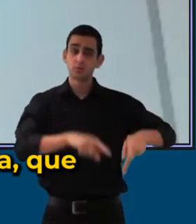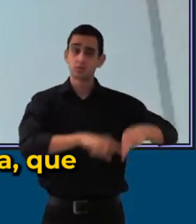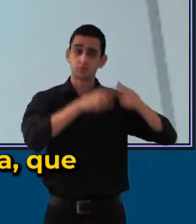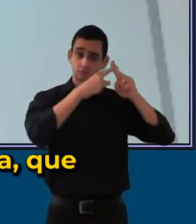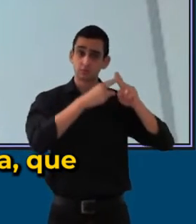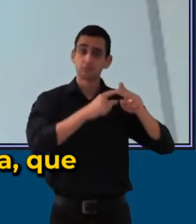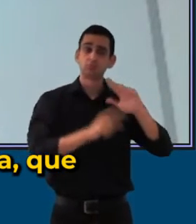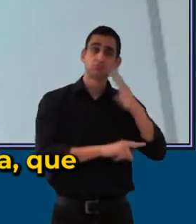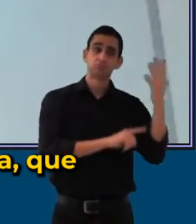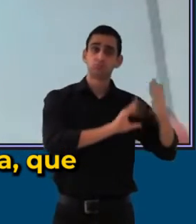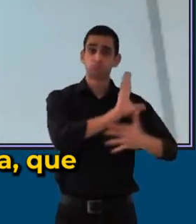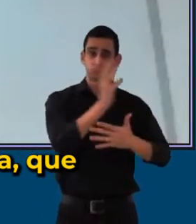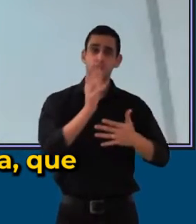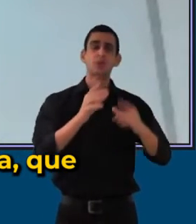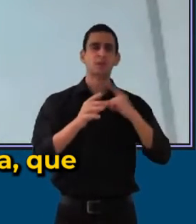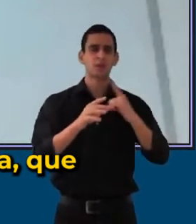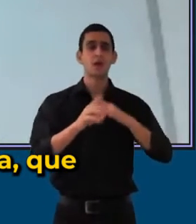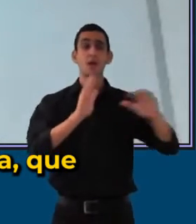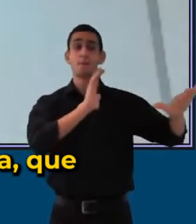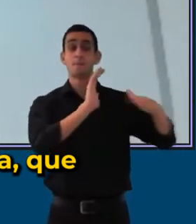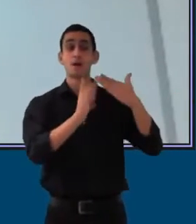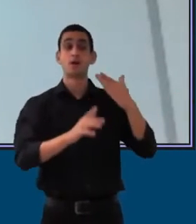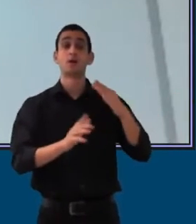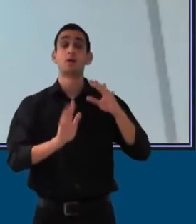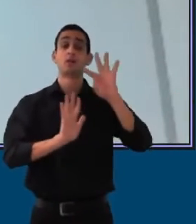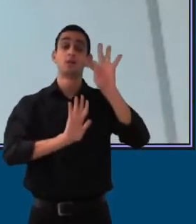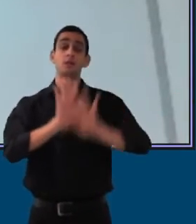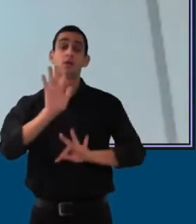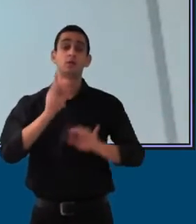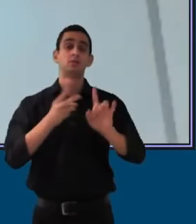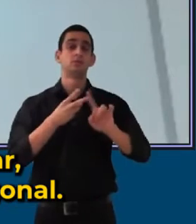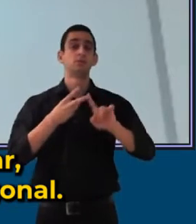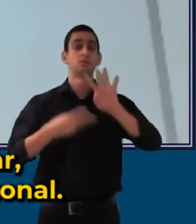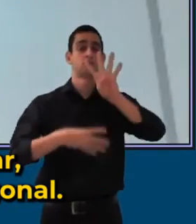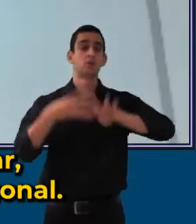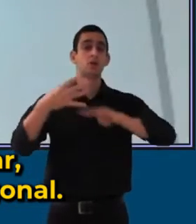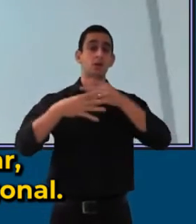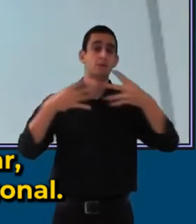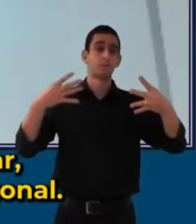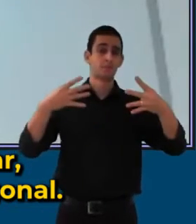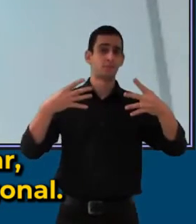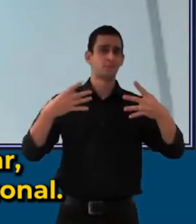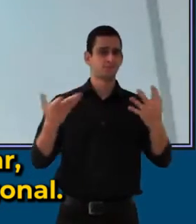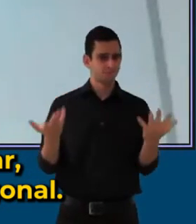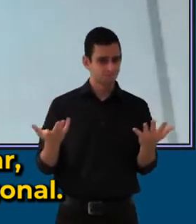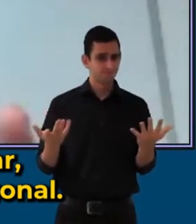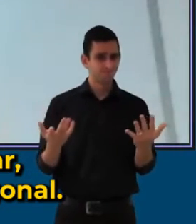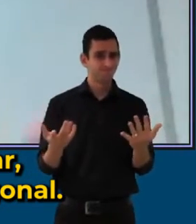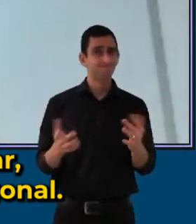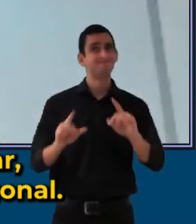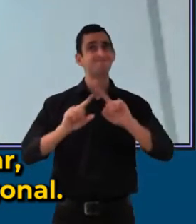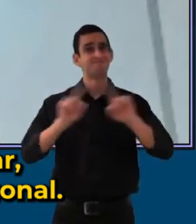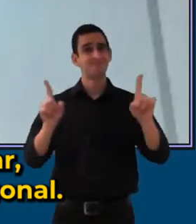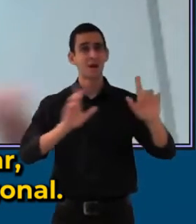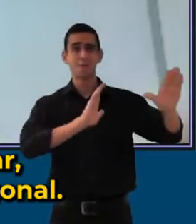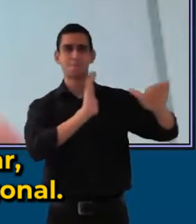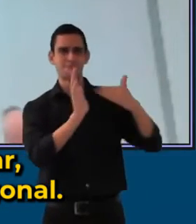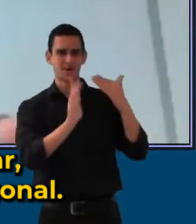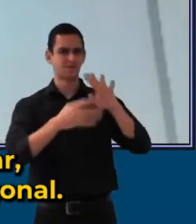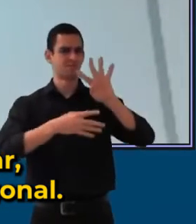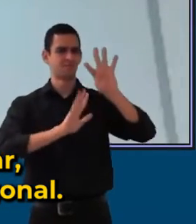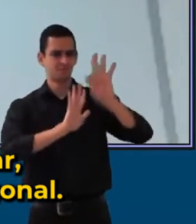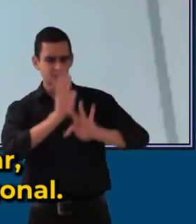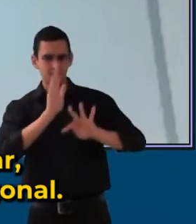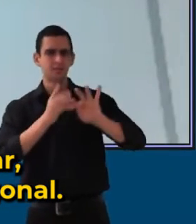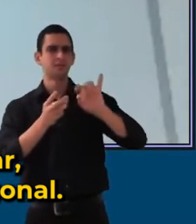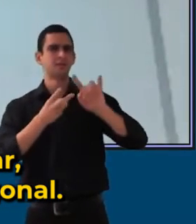através de texto e tabela, que não são as formas mais adequadas de se apresentar, principalmente